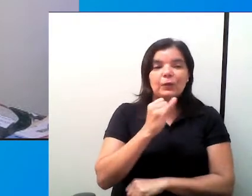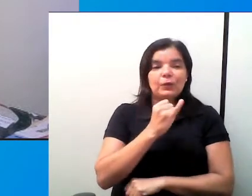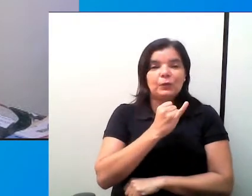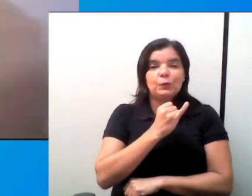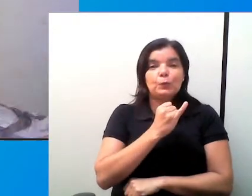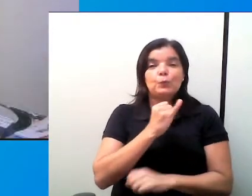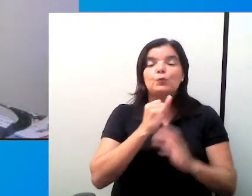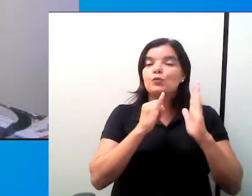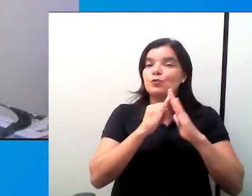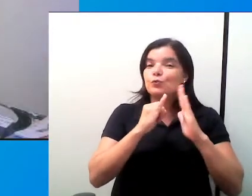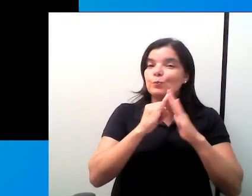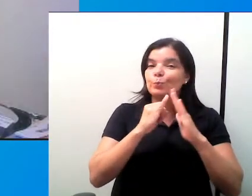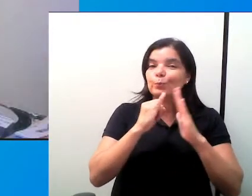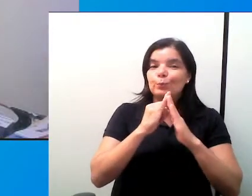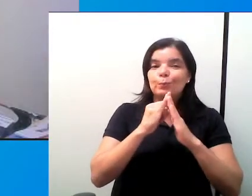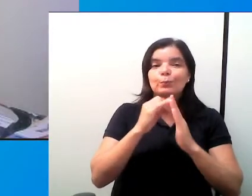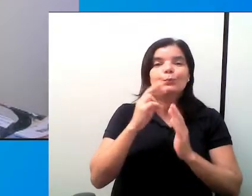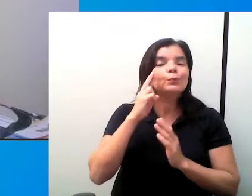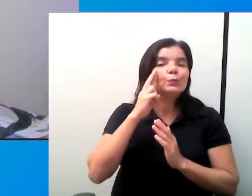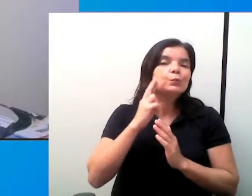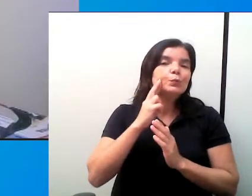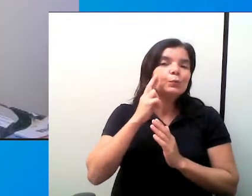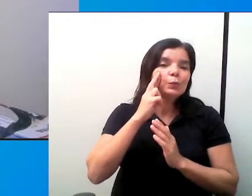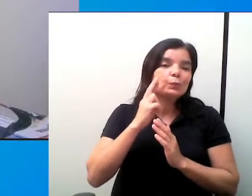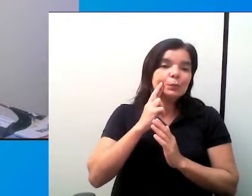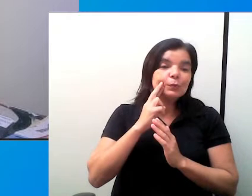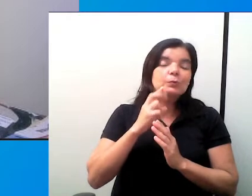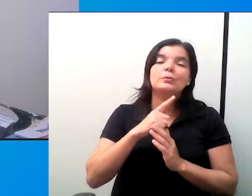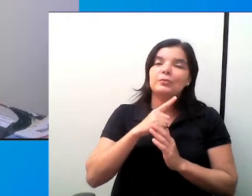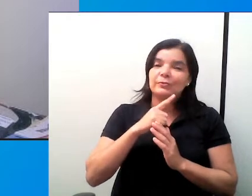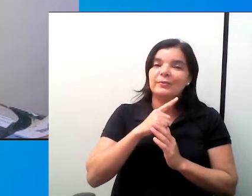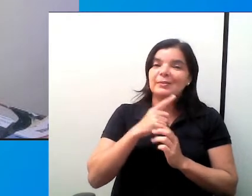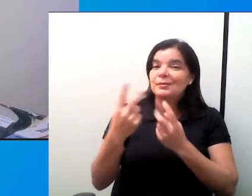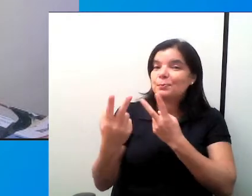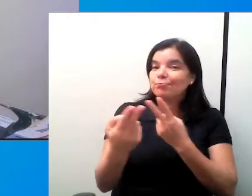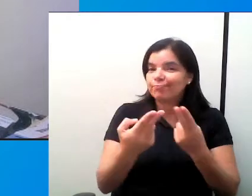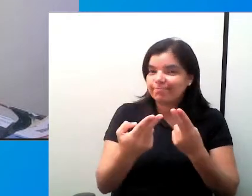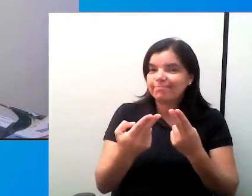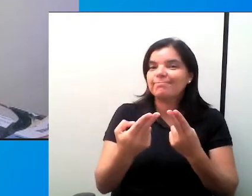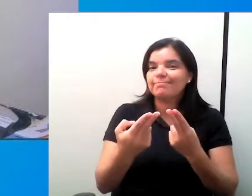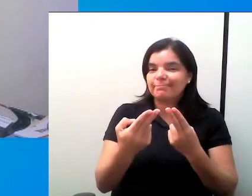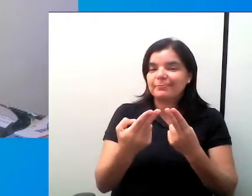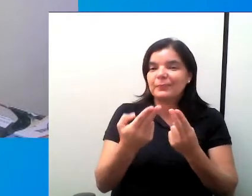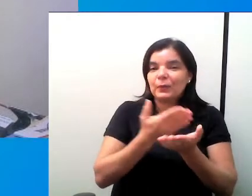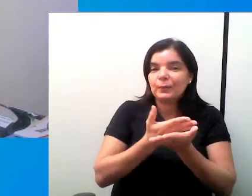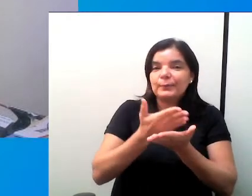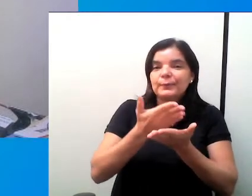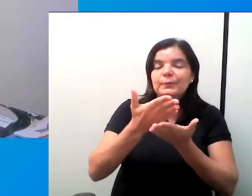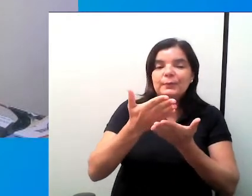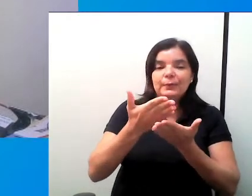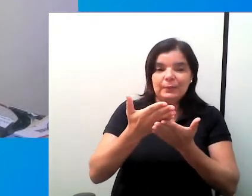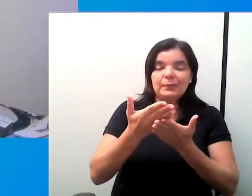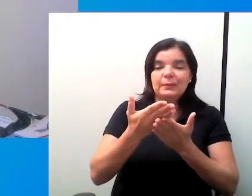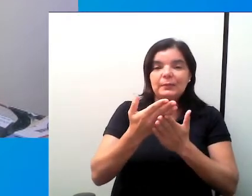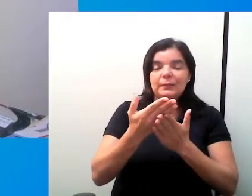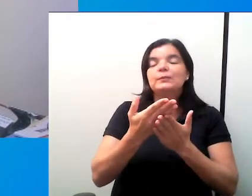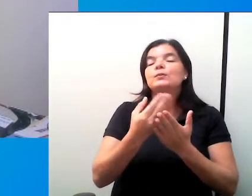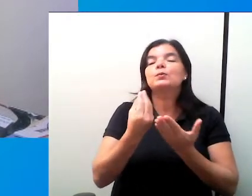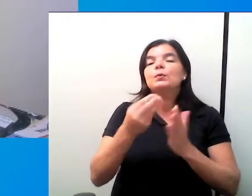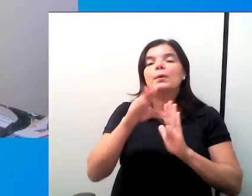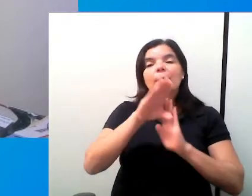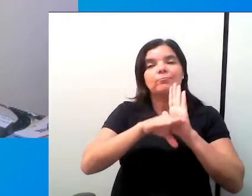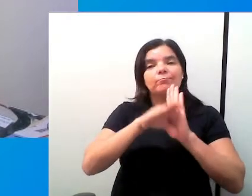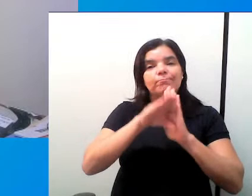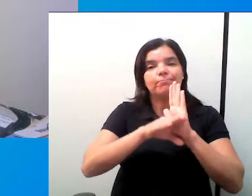nós tivéssemos tido um evento semelhante a esse quando nós iniciamos a curricularização da